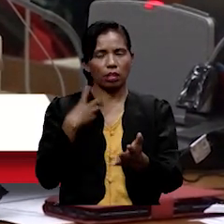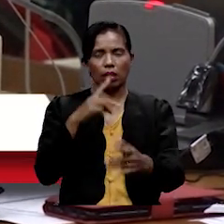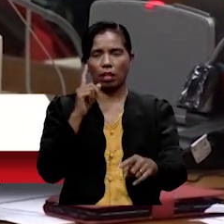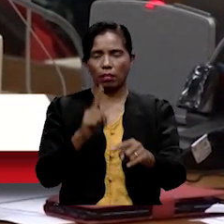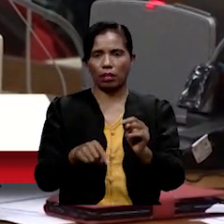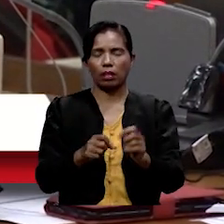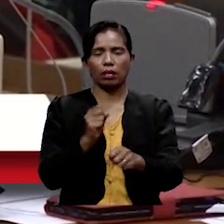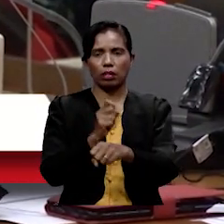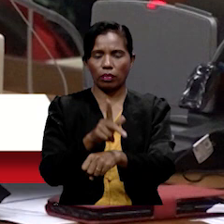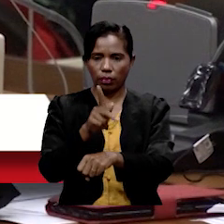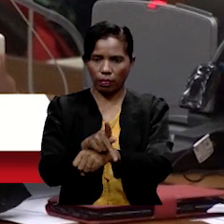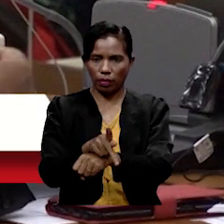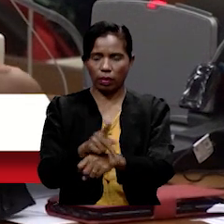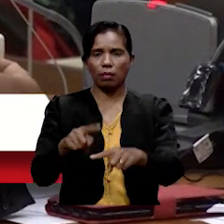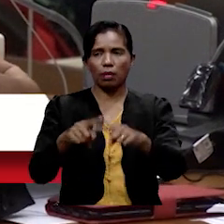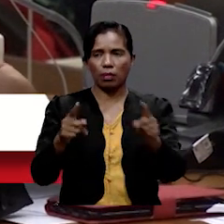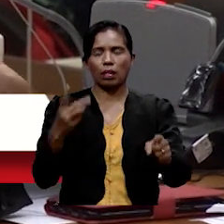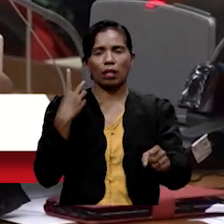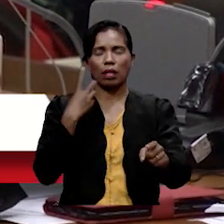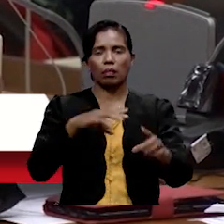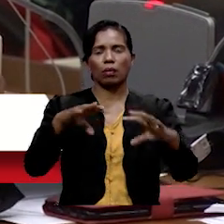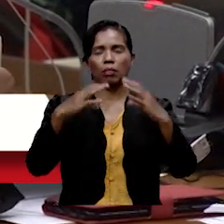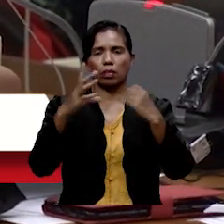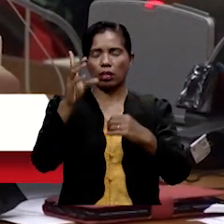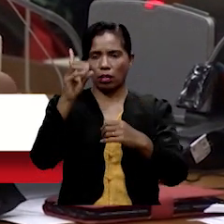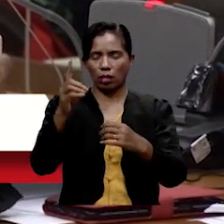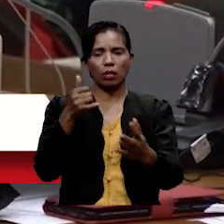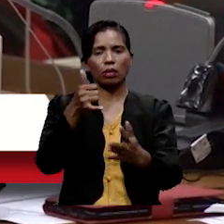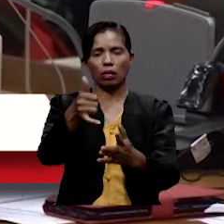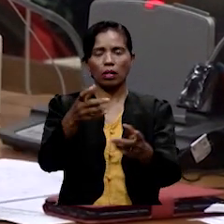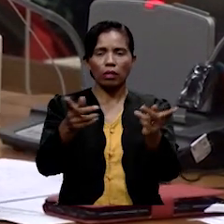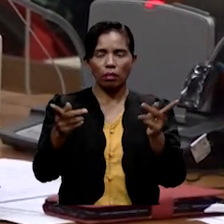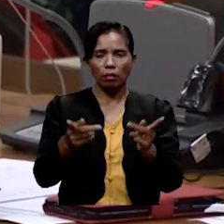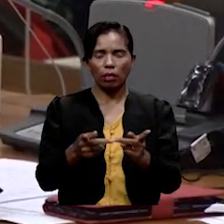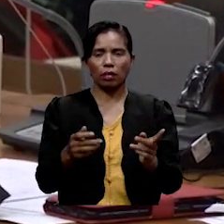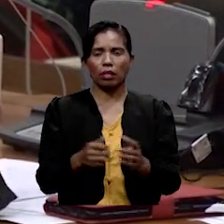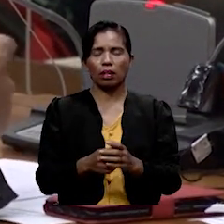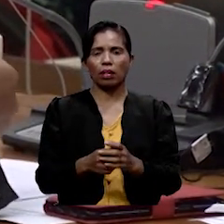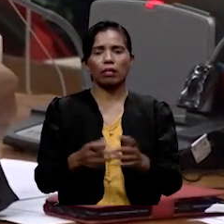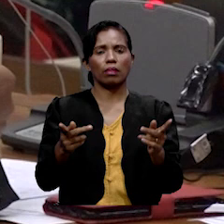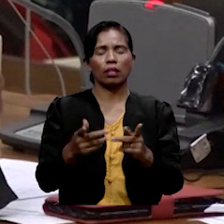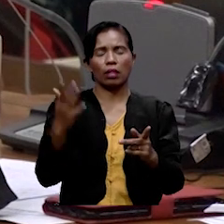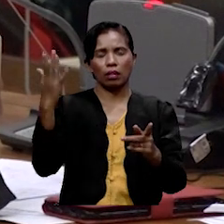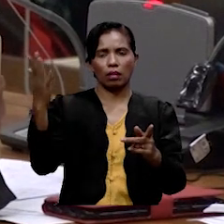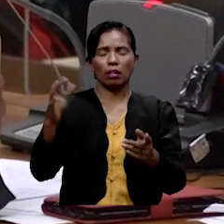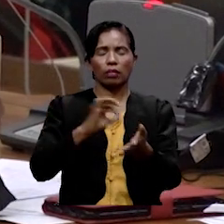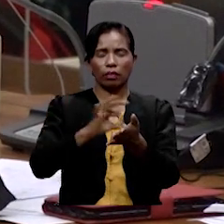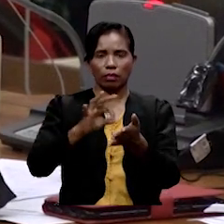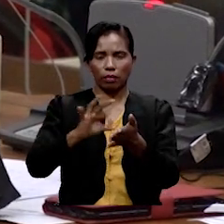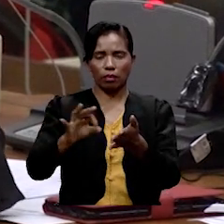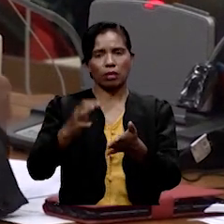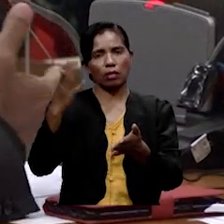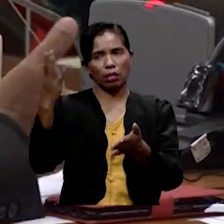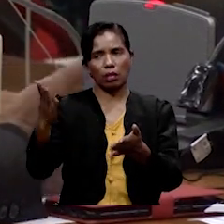dese pope ma e ve ami comissão de toque den terreno kata condições se ne va centro e formação ne bege ne